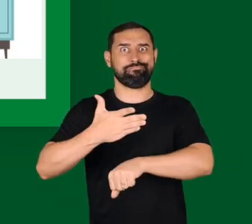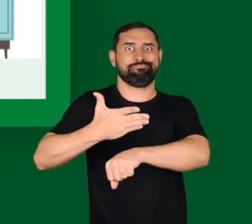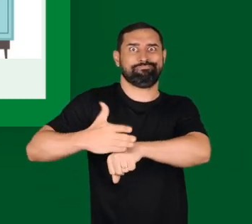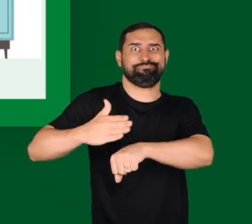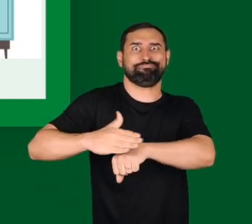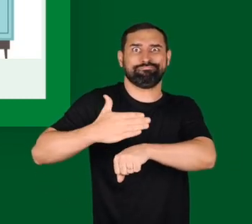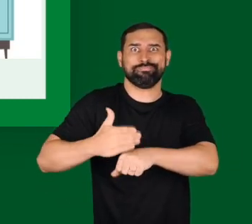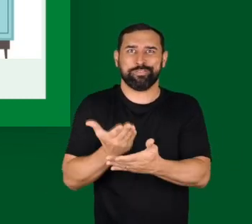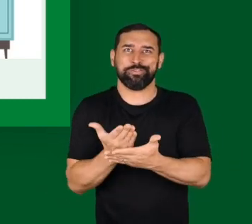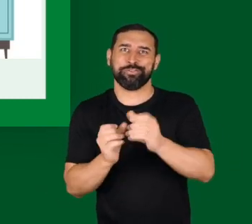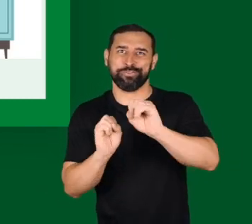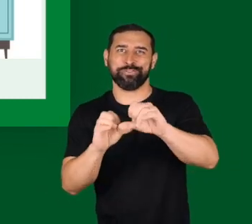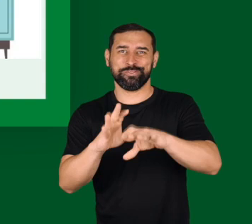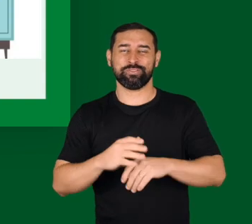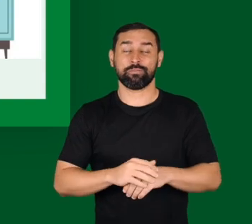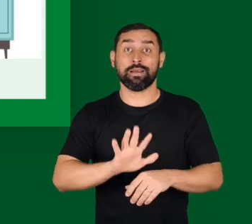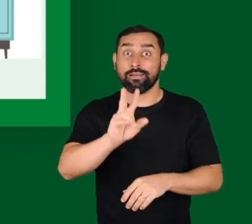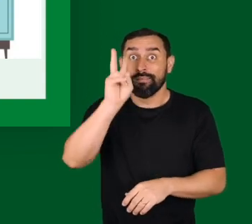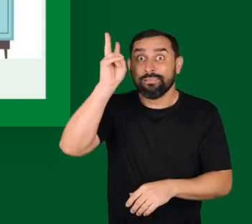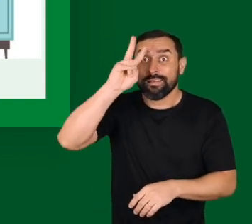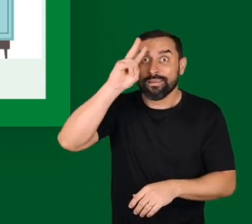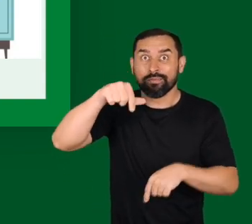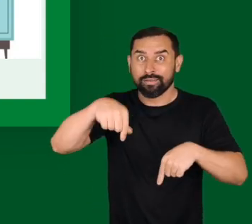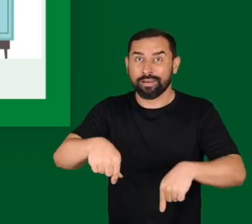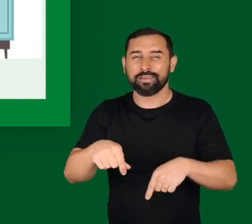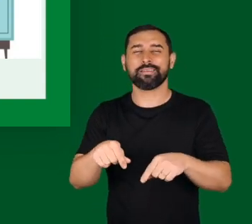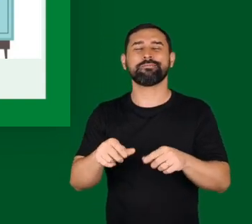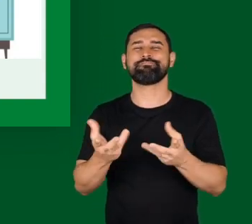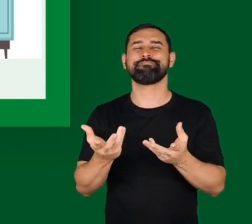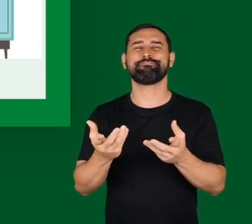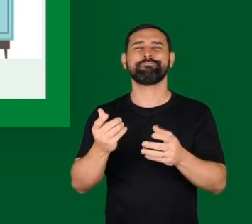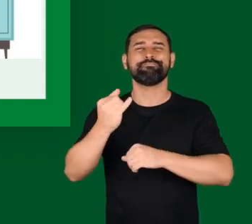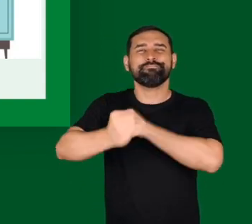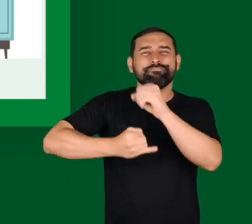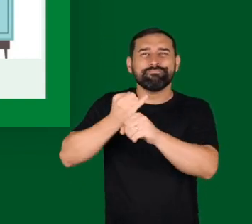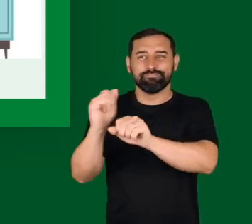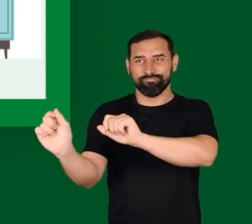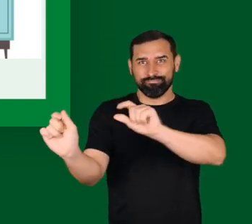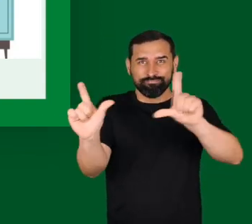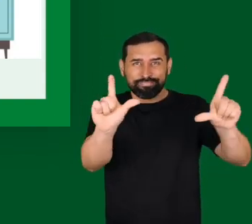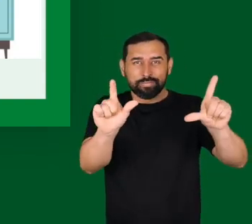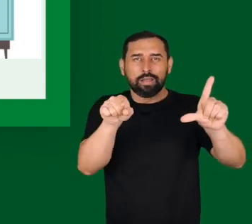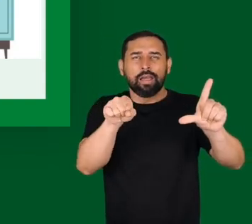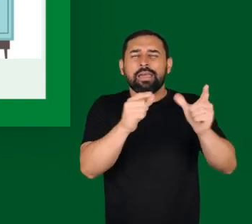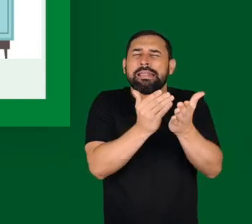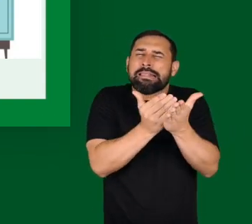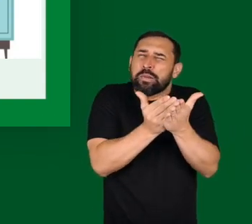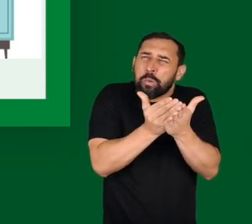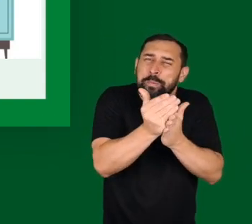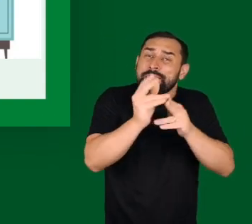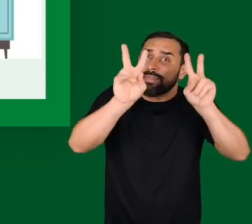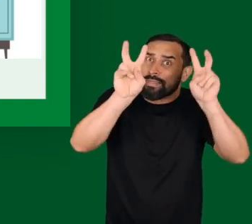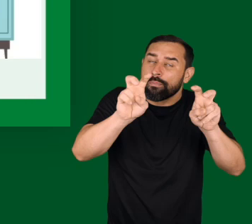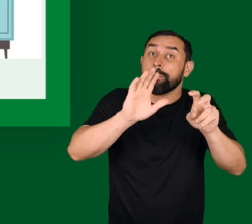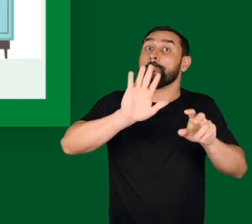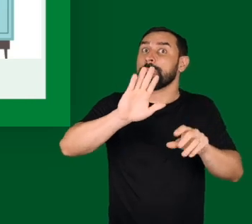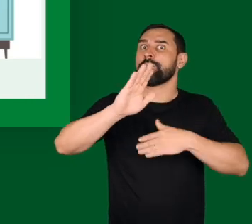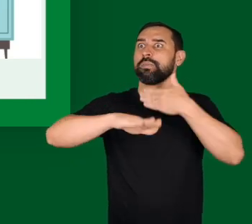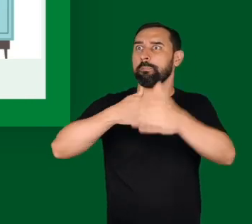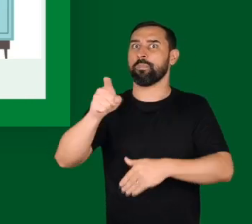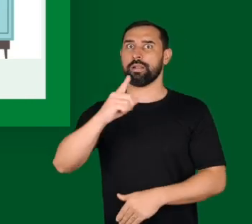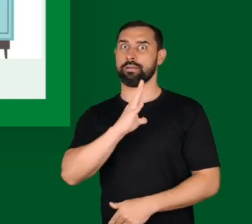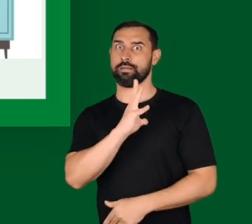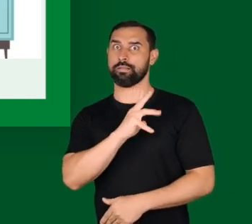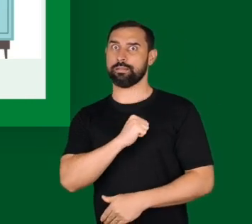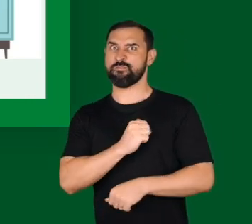Aqui, lembrando sempre que todas essas web aulas, elas têm somente a função de dar uma introdução do tema, que vai ser consolidado